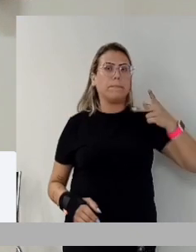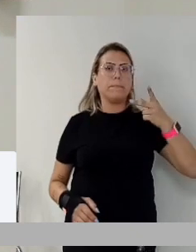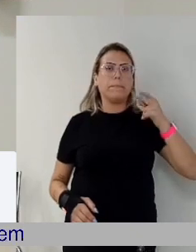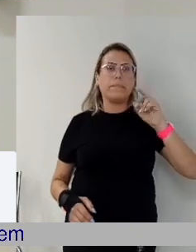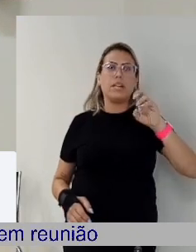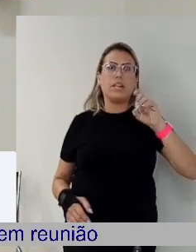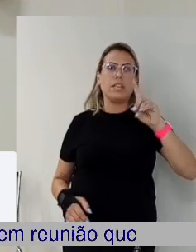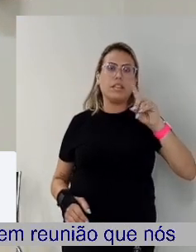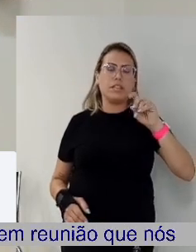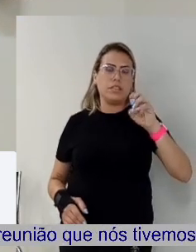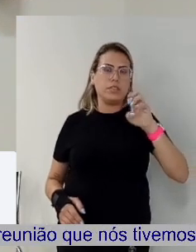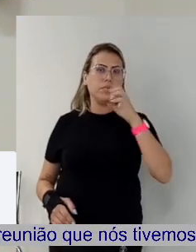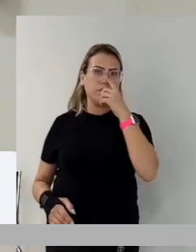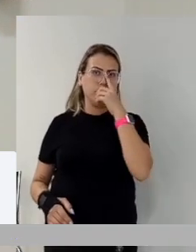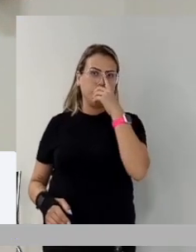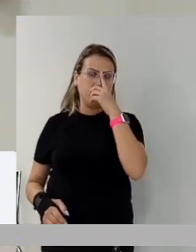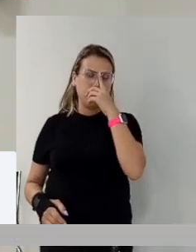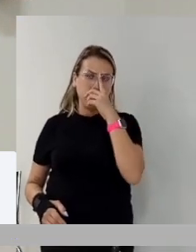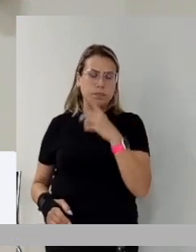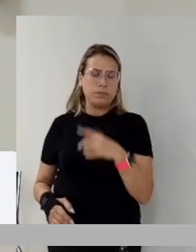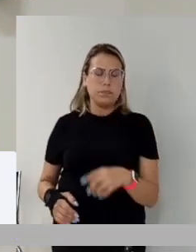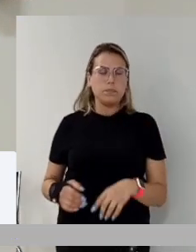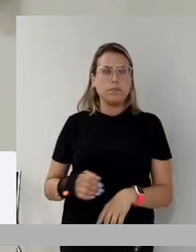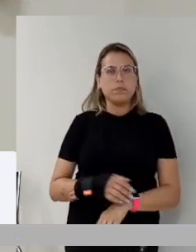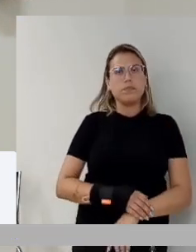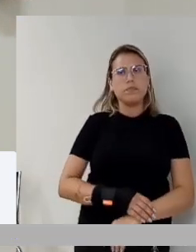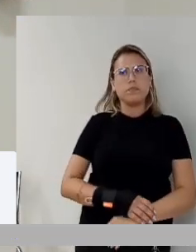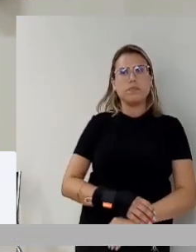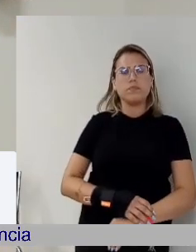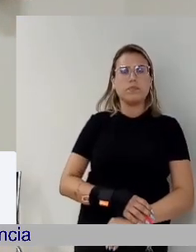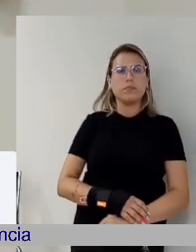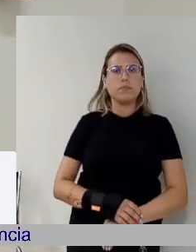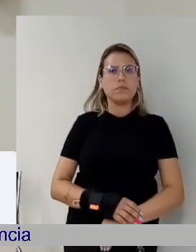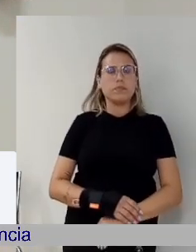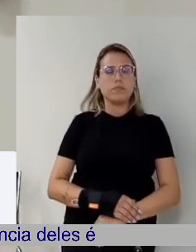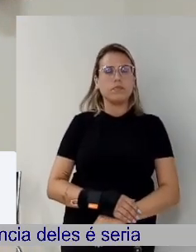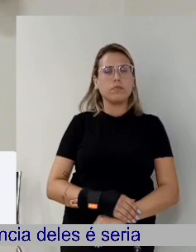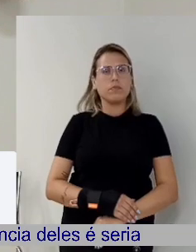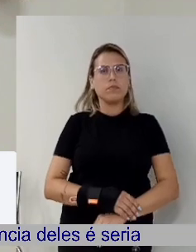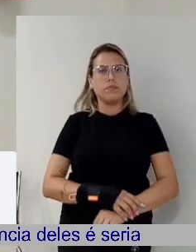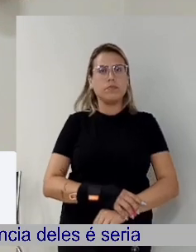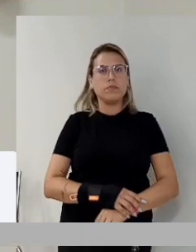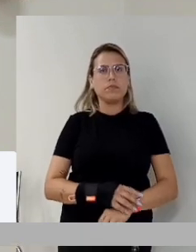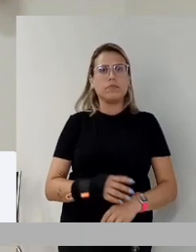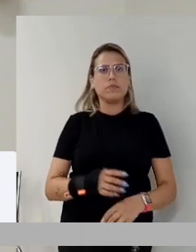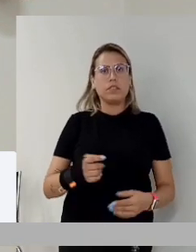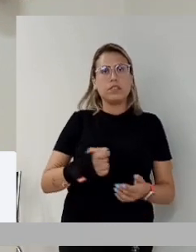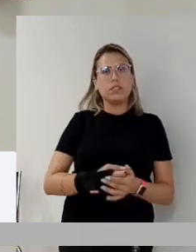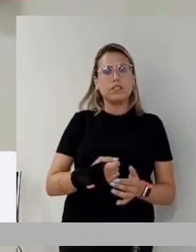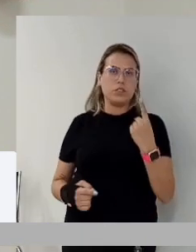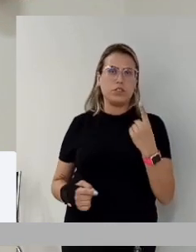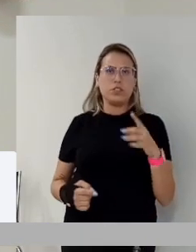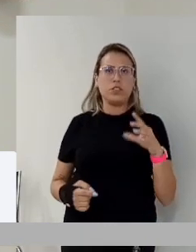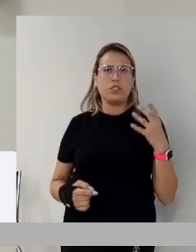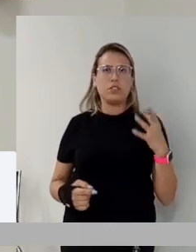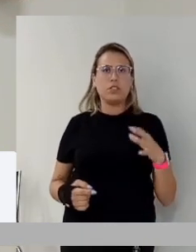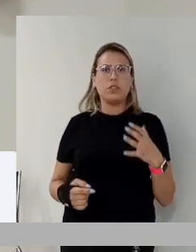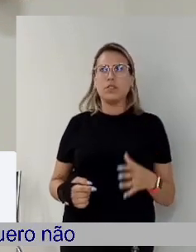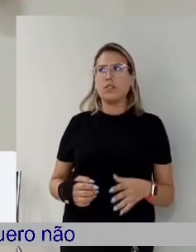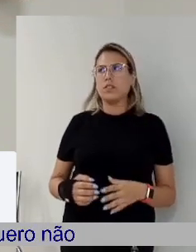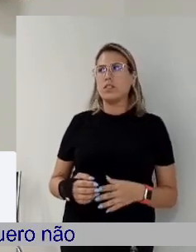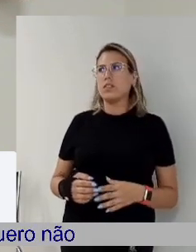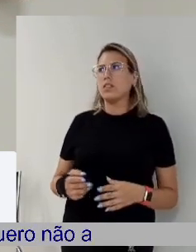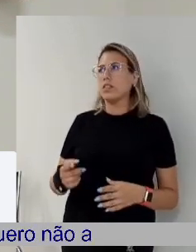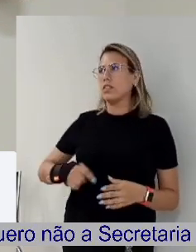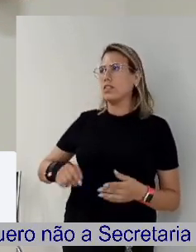reunião que nós tivemos com os professores diretores uma exigência deles seria no mínimo ventilador de parede quer ou não a